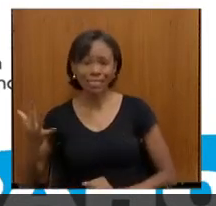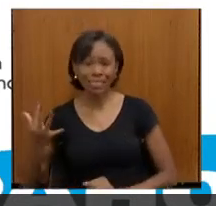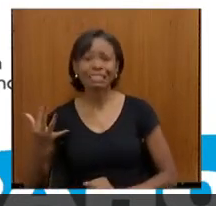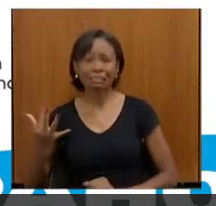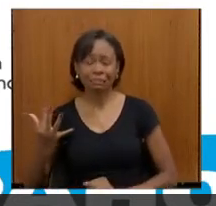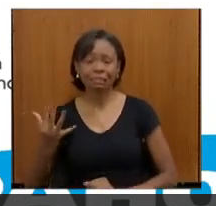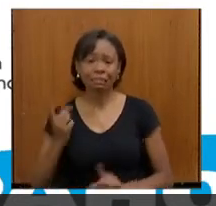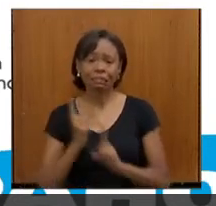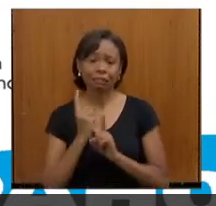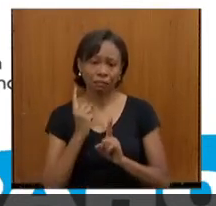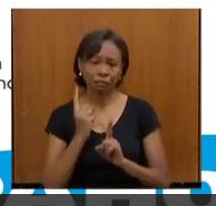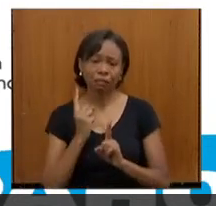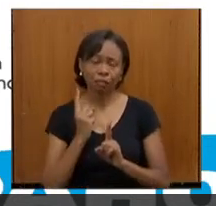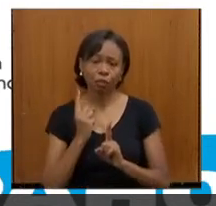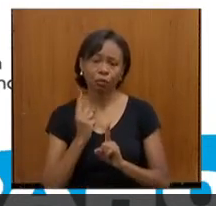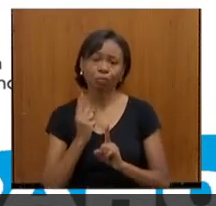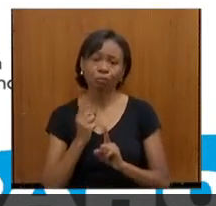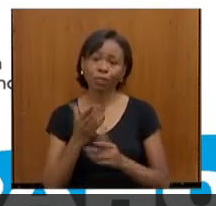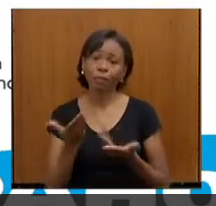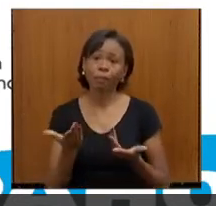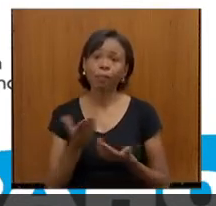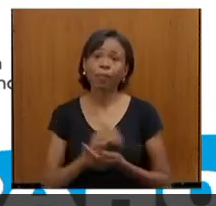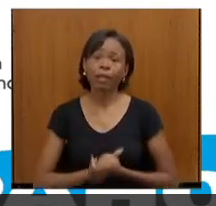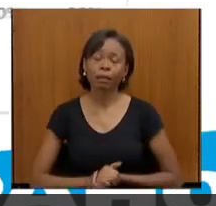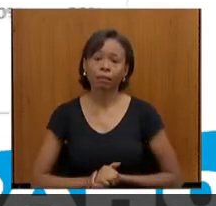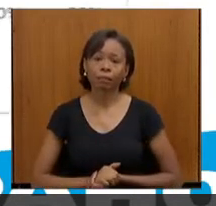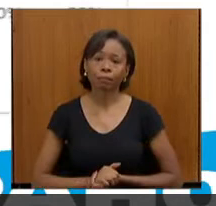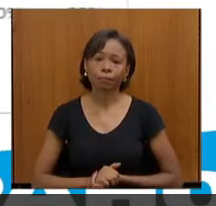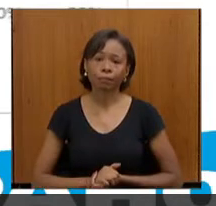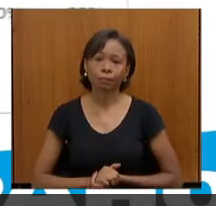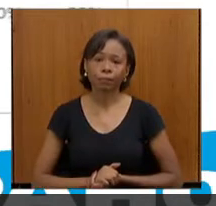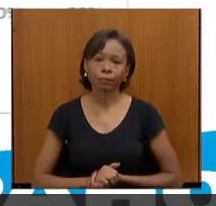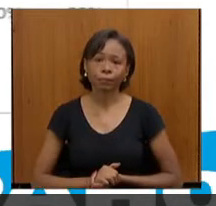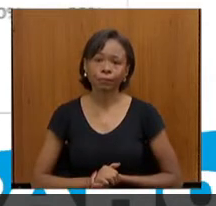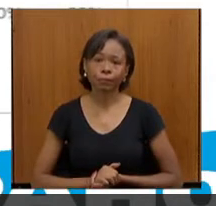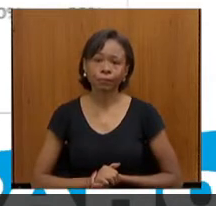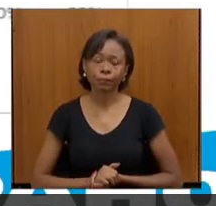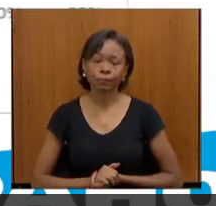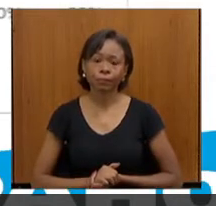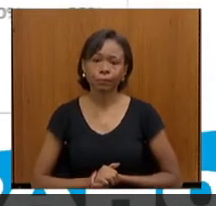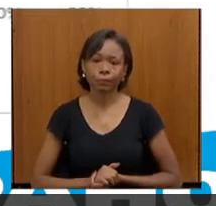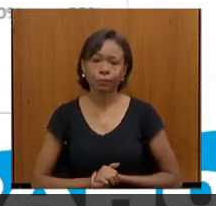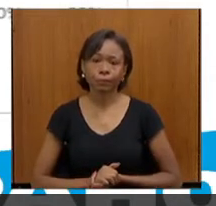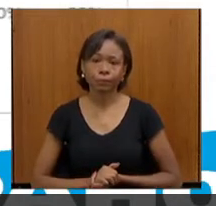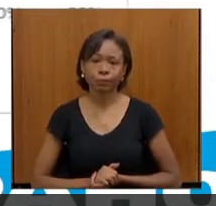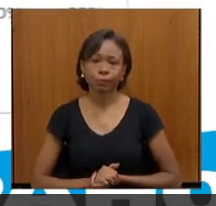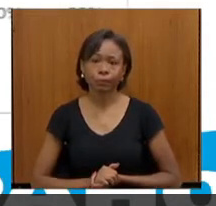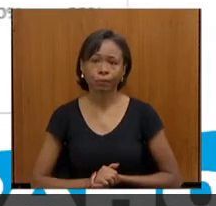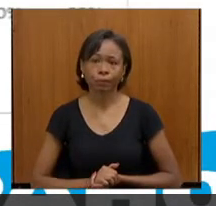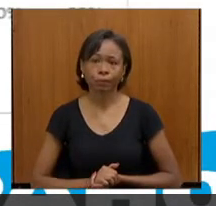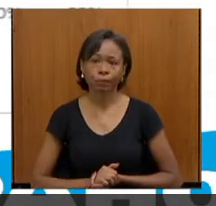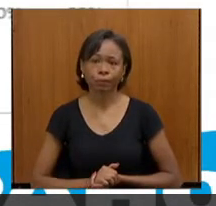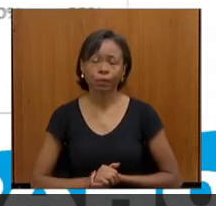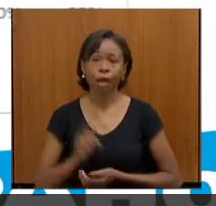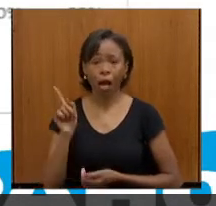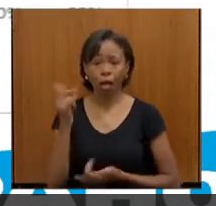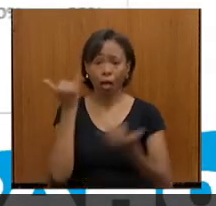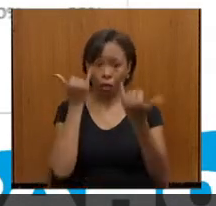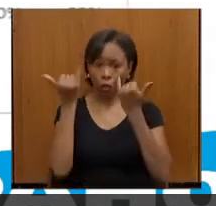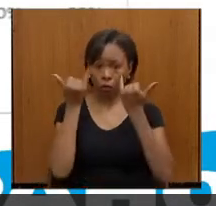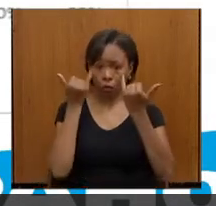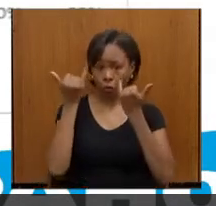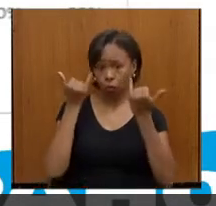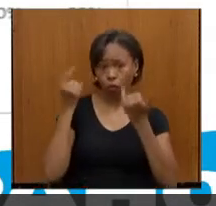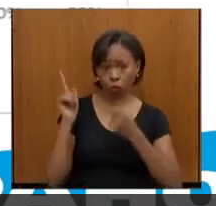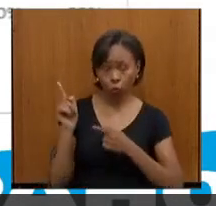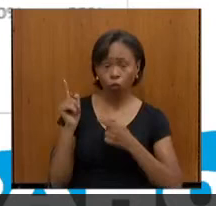Nós mantivemos esse segmento, próximo slide, por favor, e ele veio acompanhado de